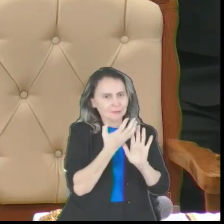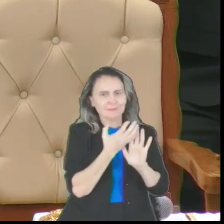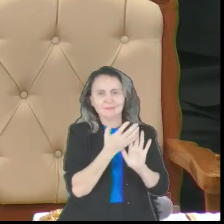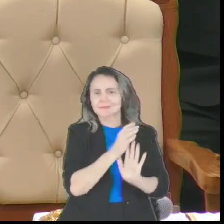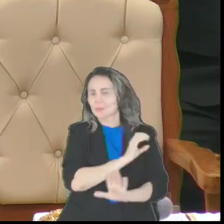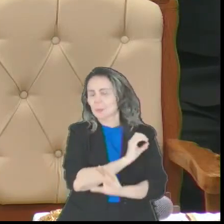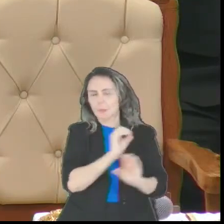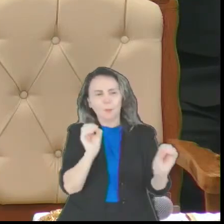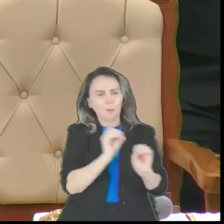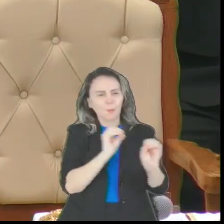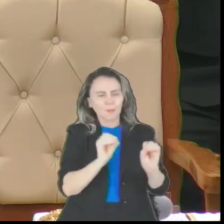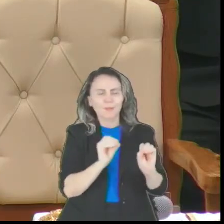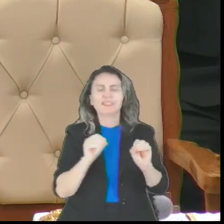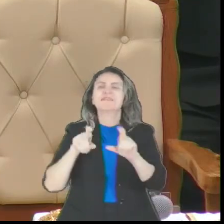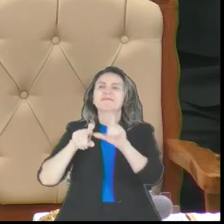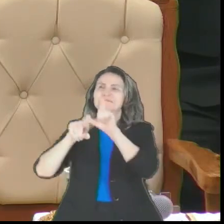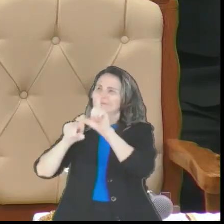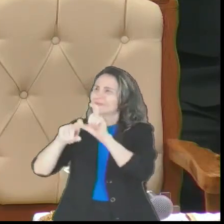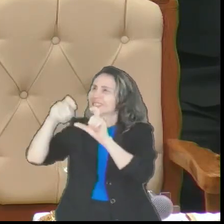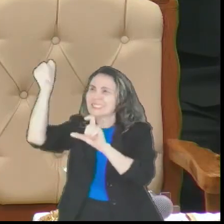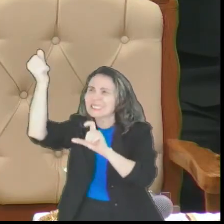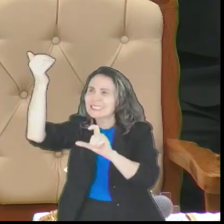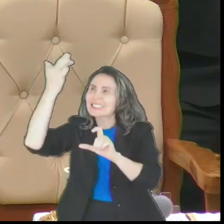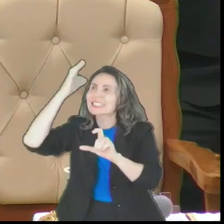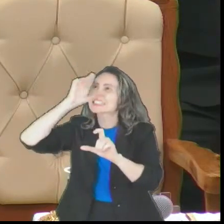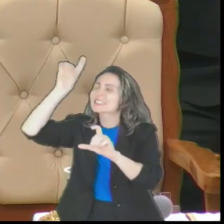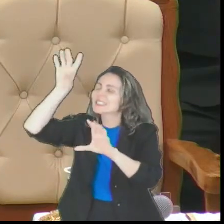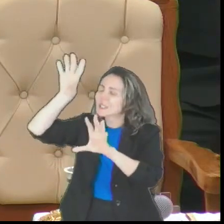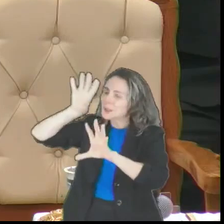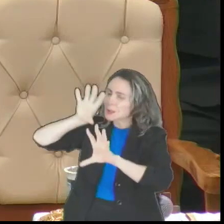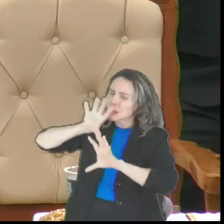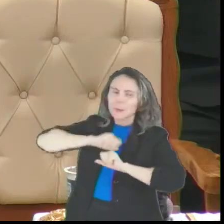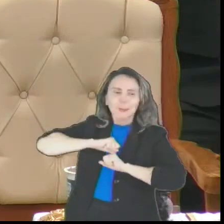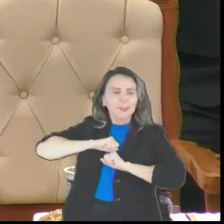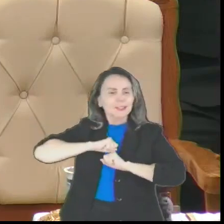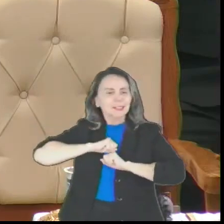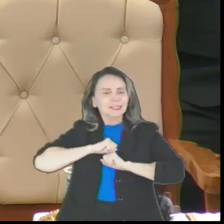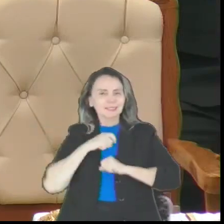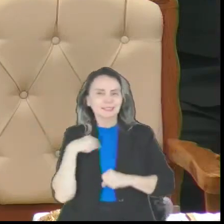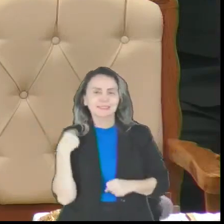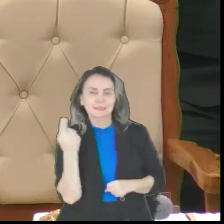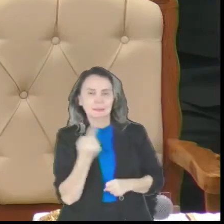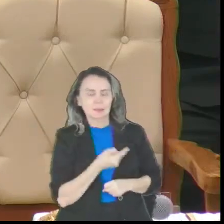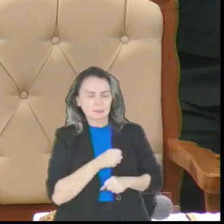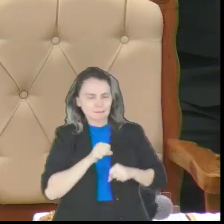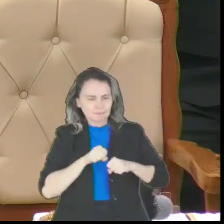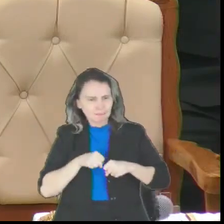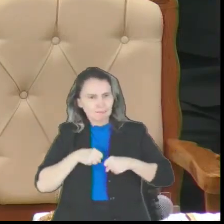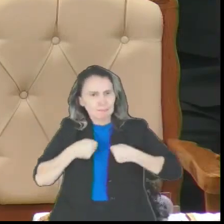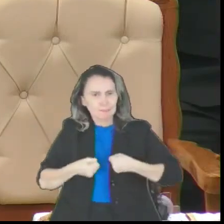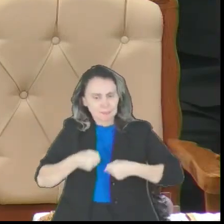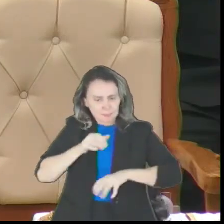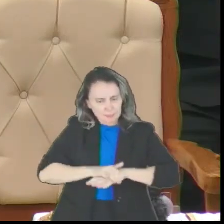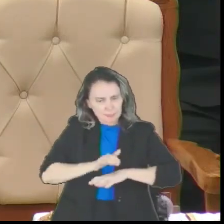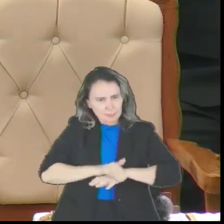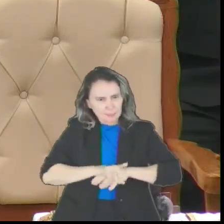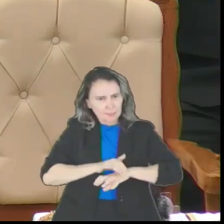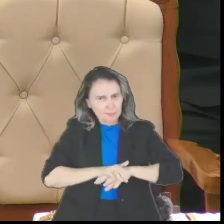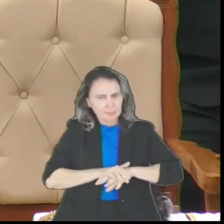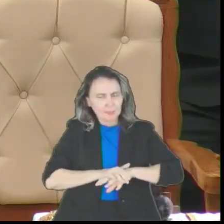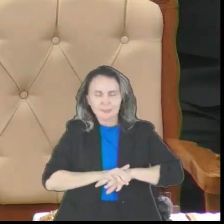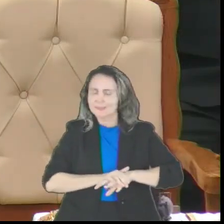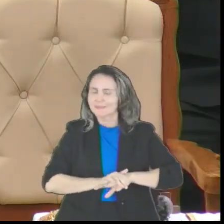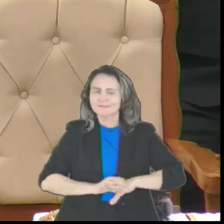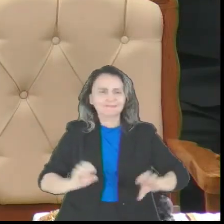da graça de Deus que nos alcançou. Nós não fizemos nada para exigir de Deus nada.